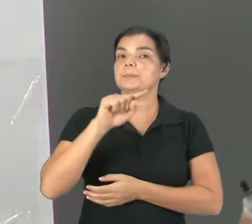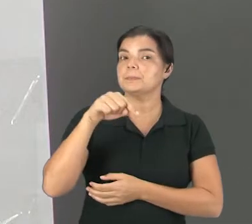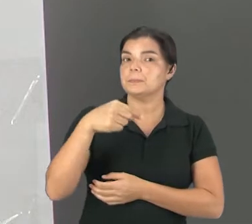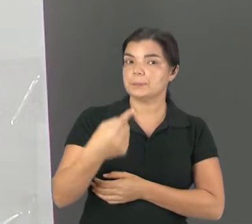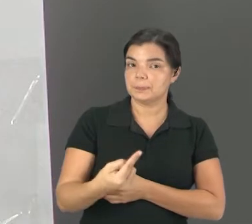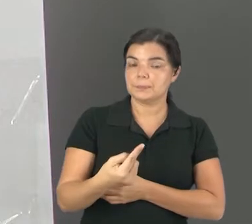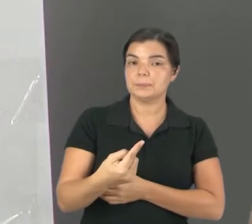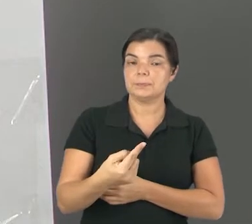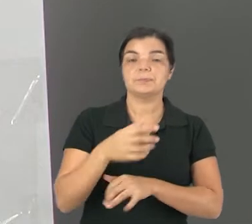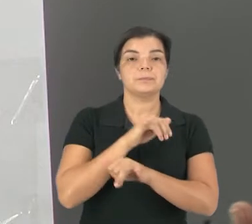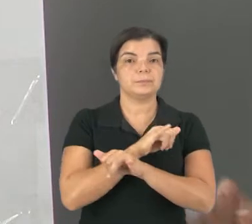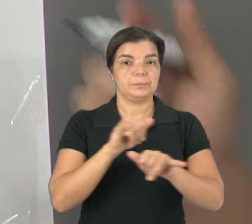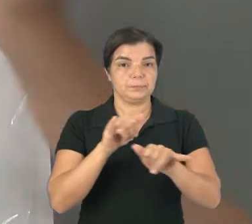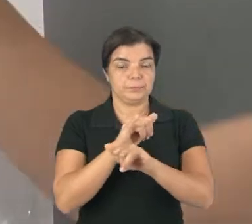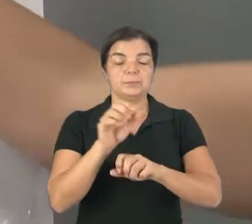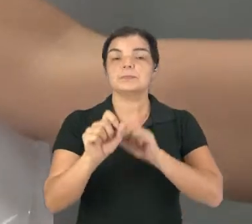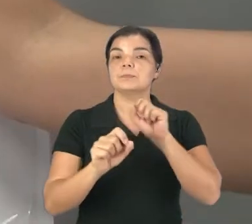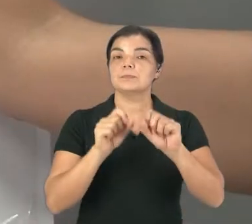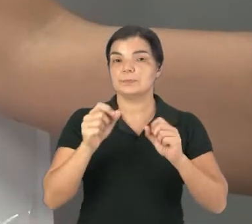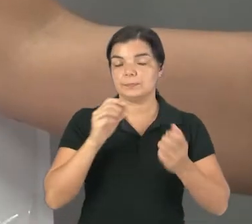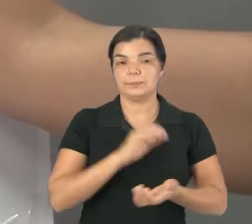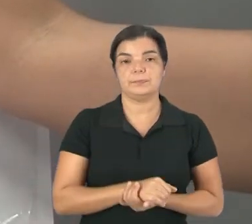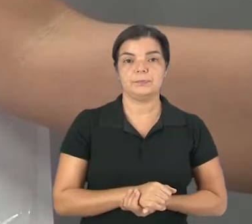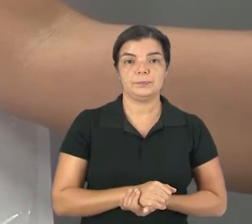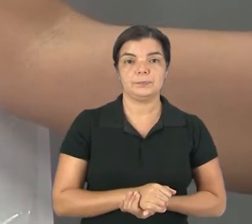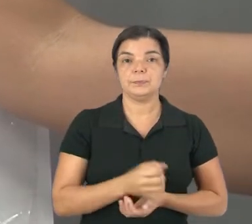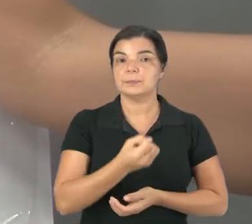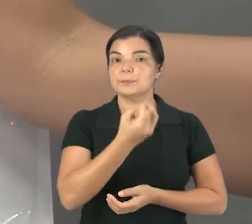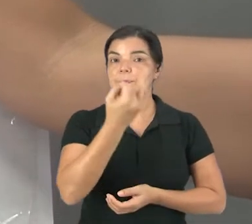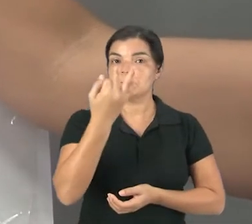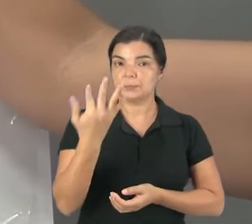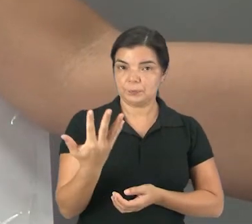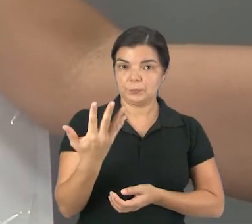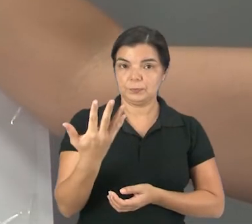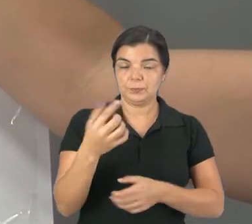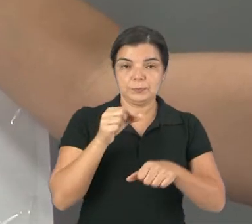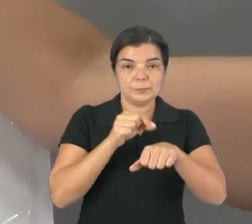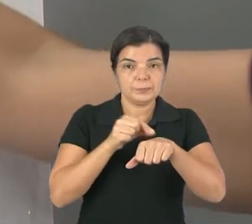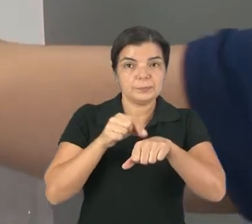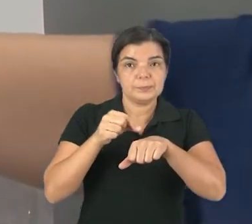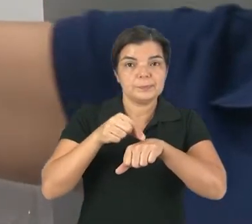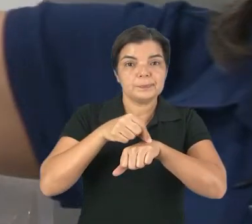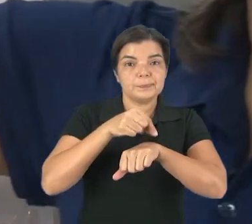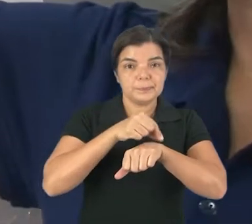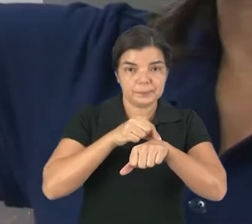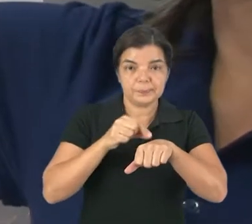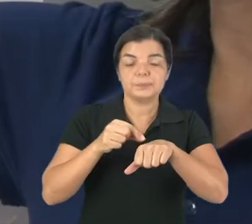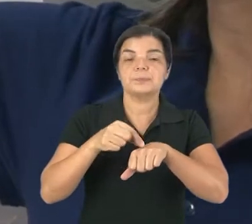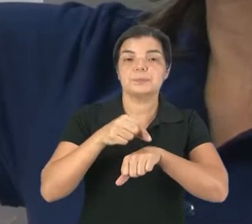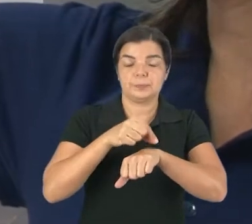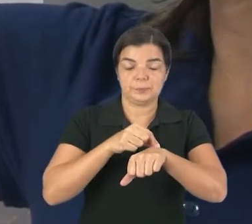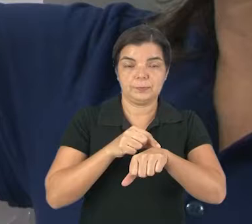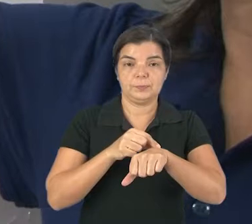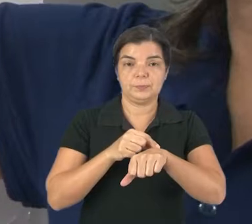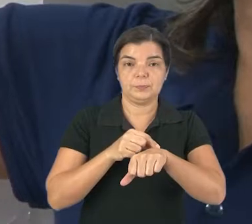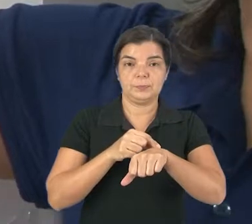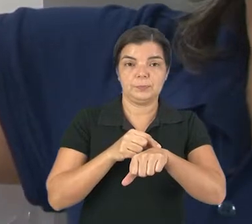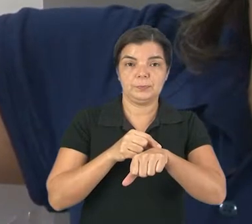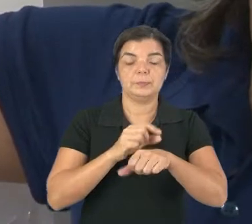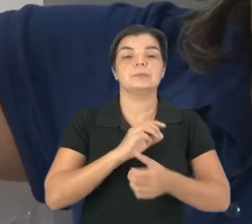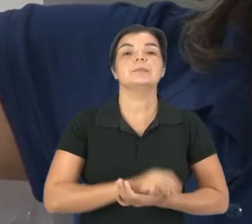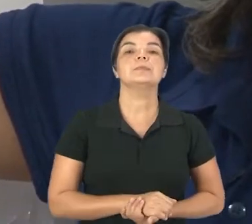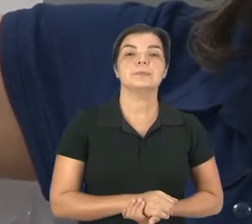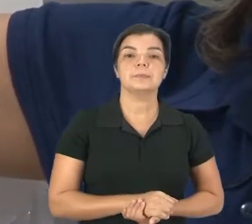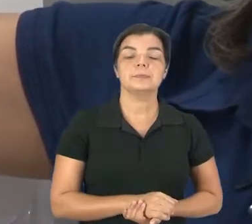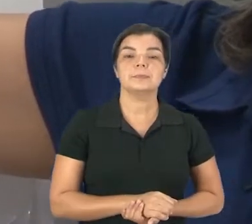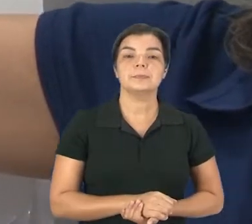próxima informação é que a quantidade de pintinhas, certo? A quantidade de